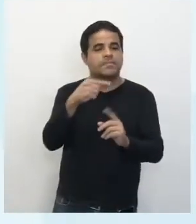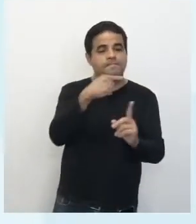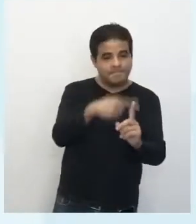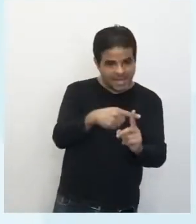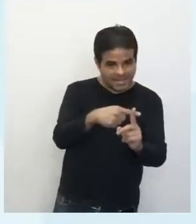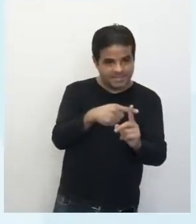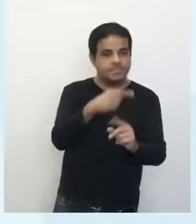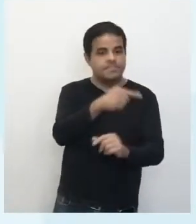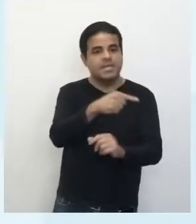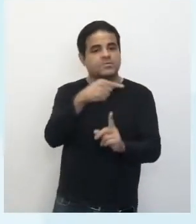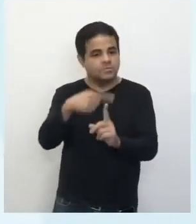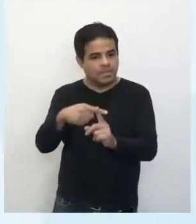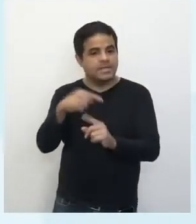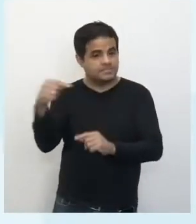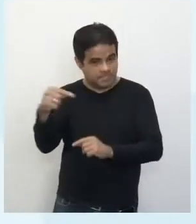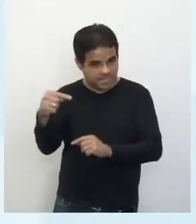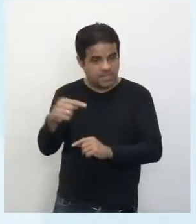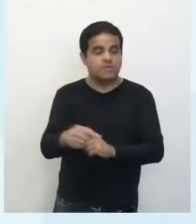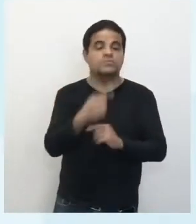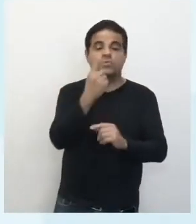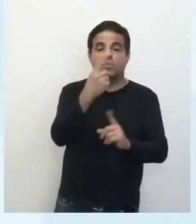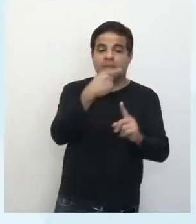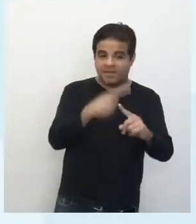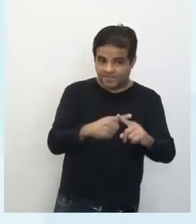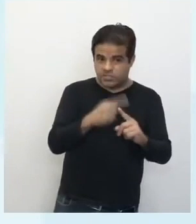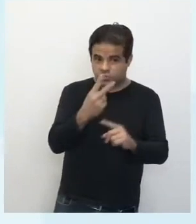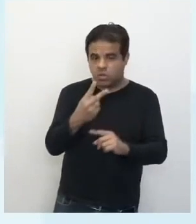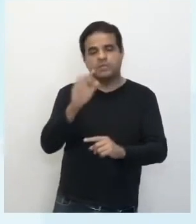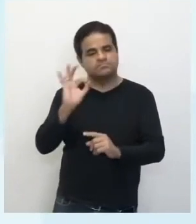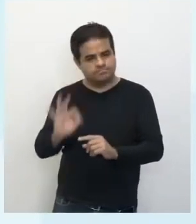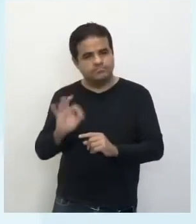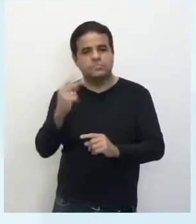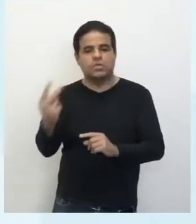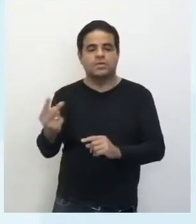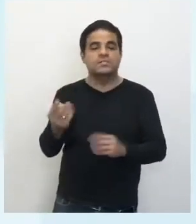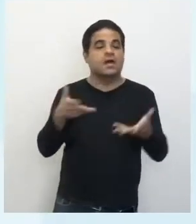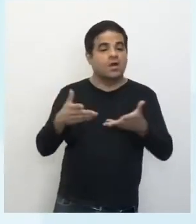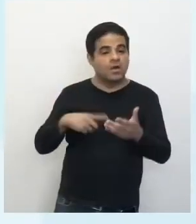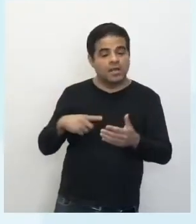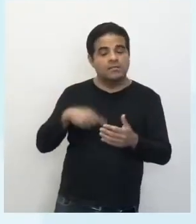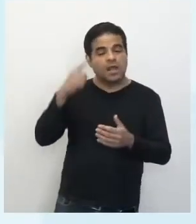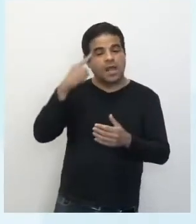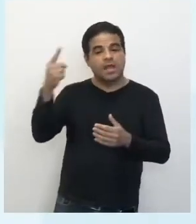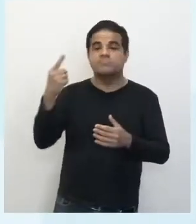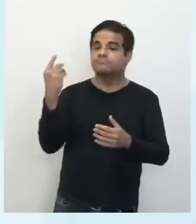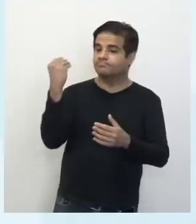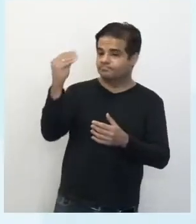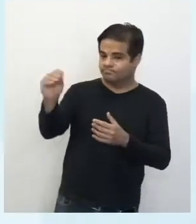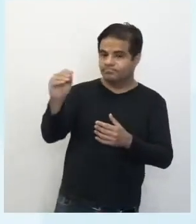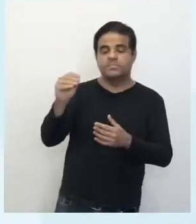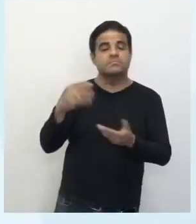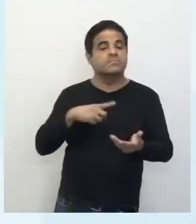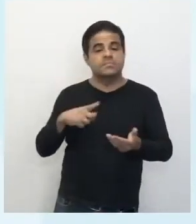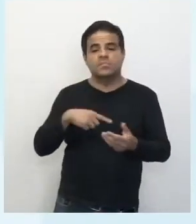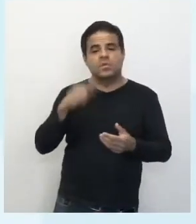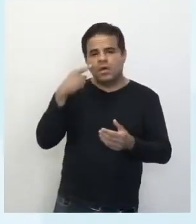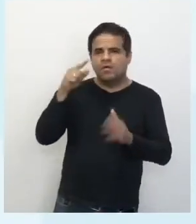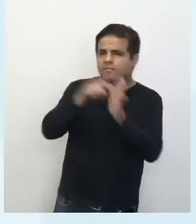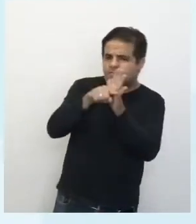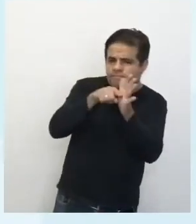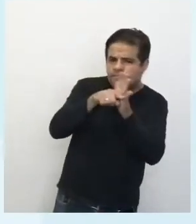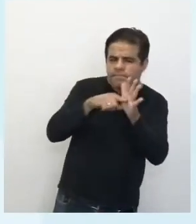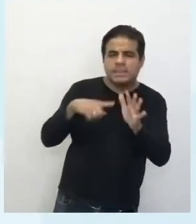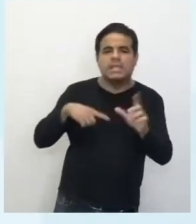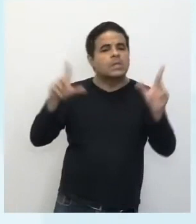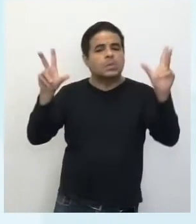mais, menos com mais, menos, e 1 vezes 2, 2. E aí a gente tem a nossa, isso. E aí a gente verifica se